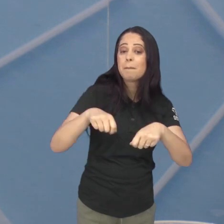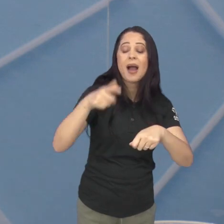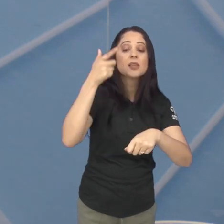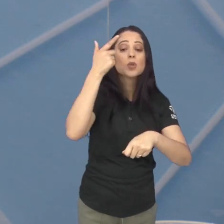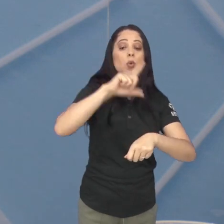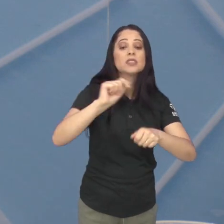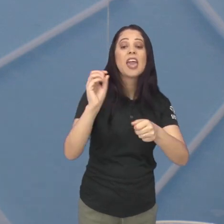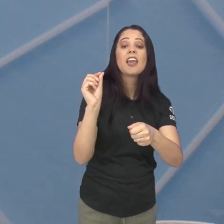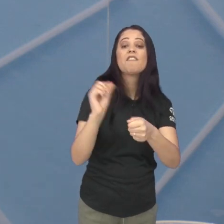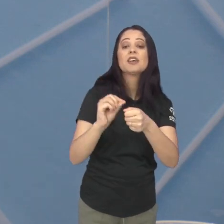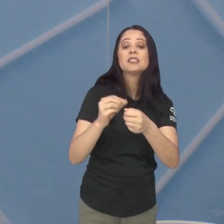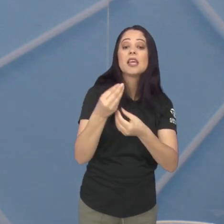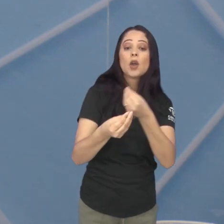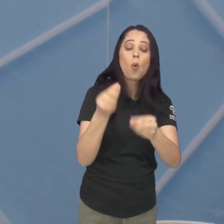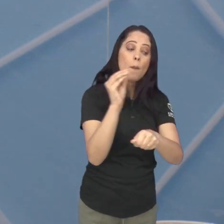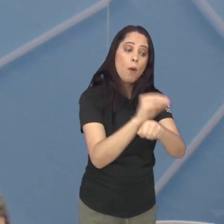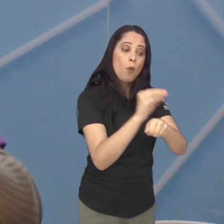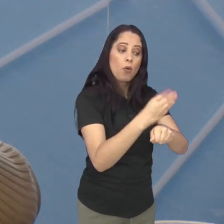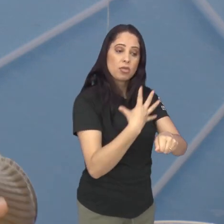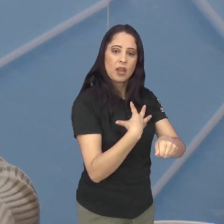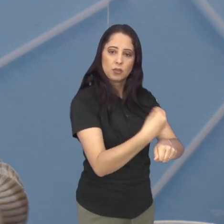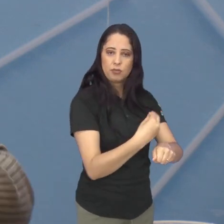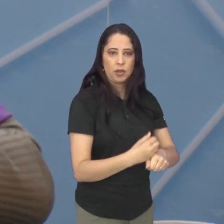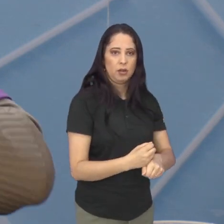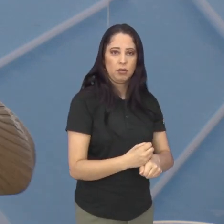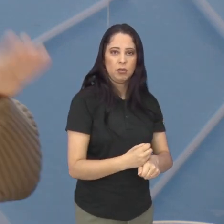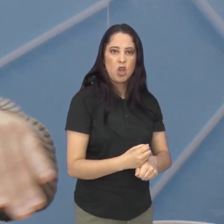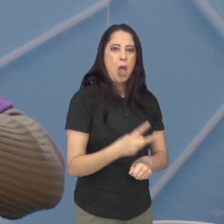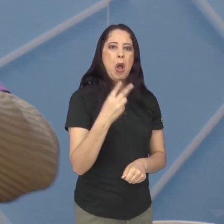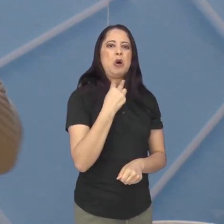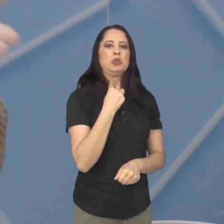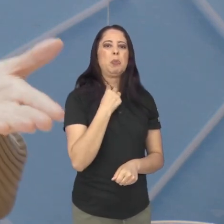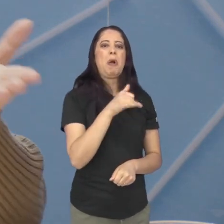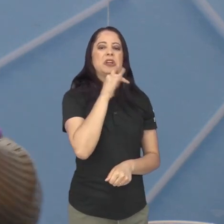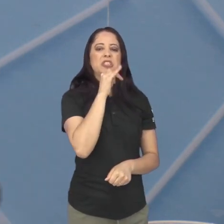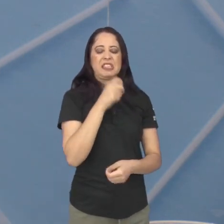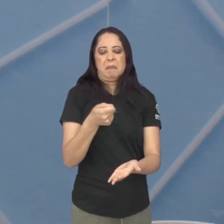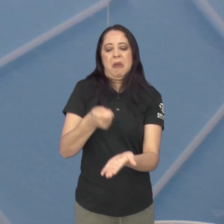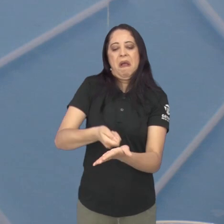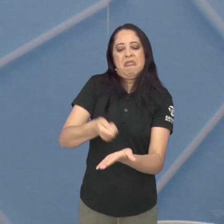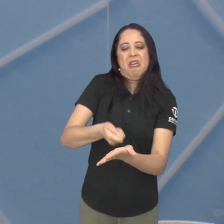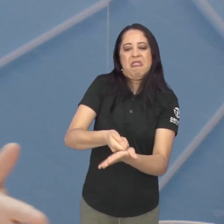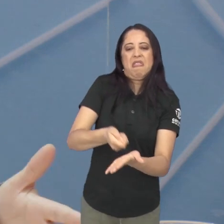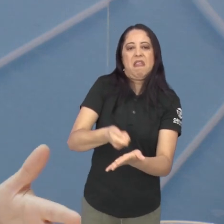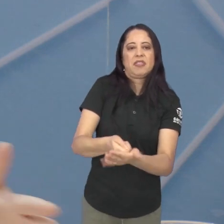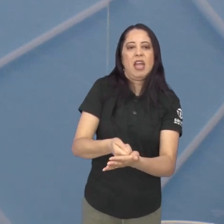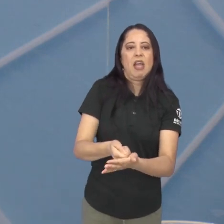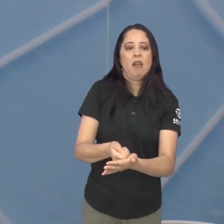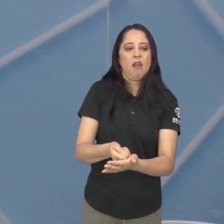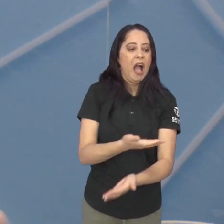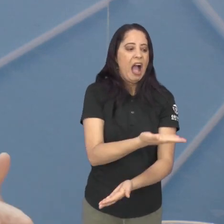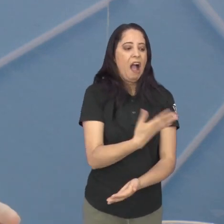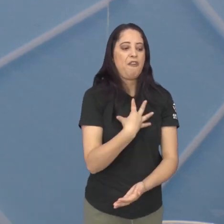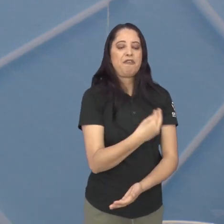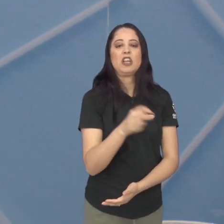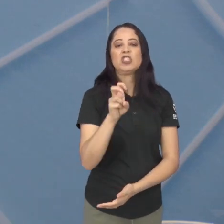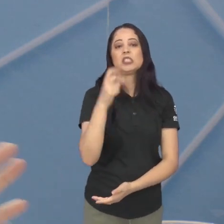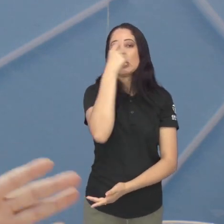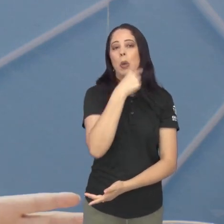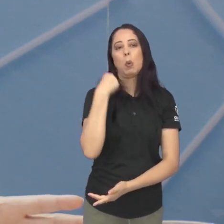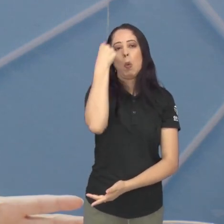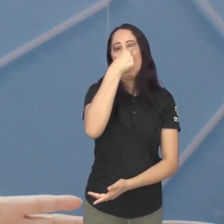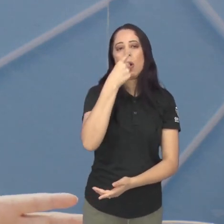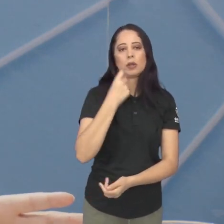por essa criança. Porque não adianta eu querer impor, você vai fazer 5 dias, 40 horas, como a gente estava falando de terapia, e a